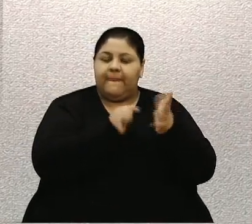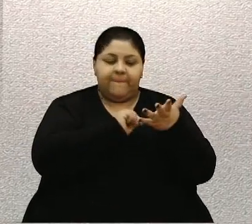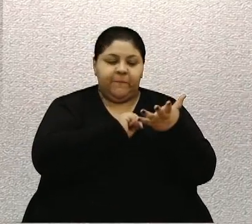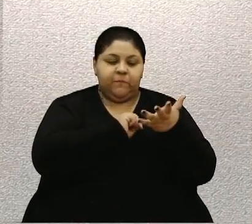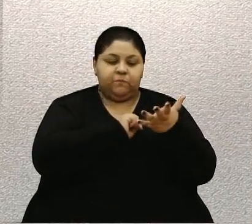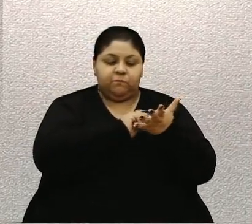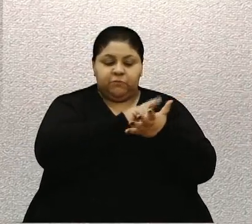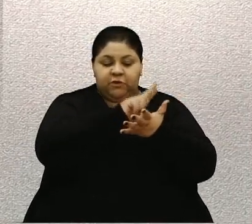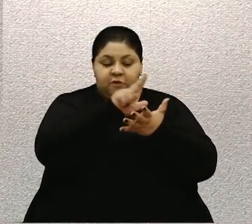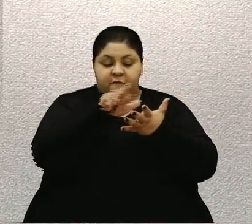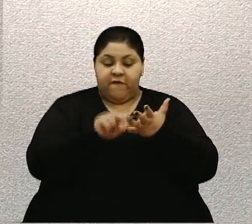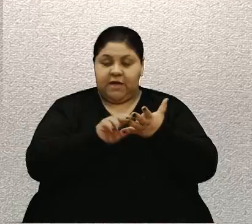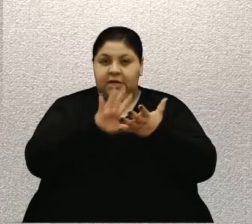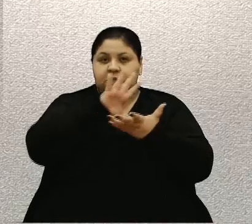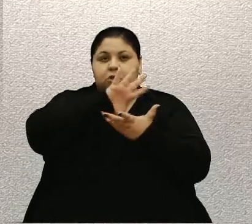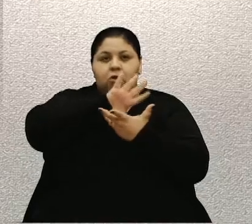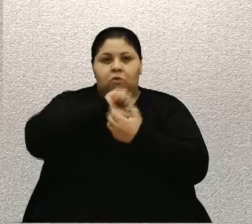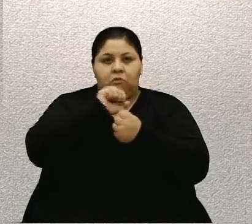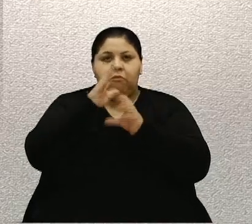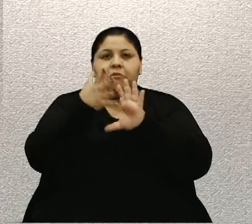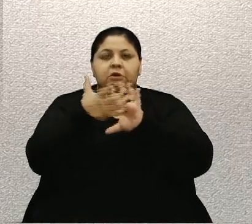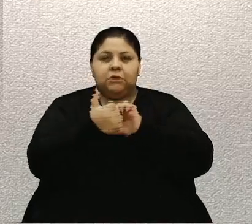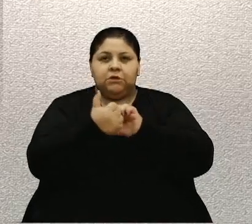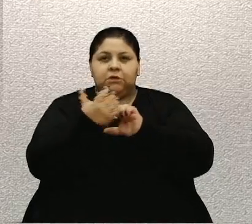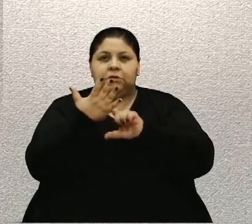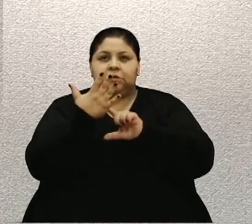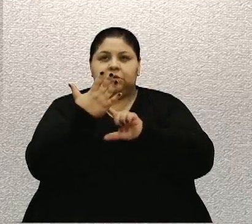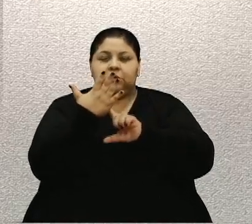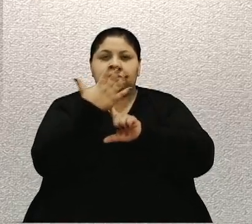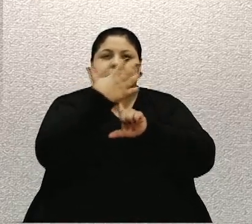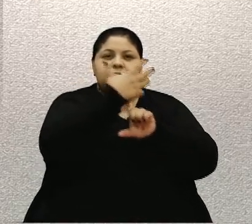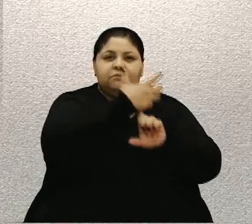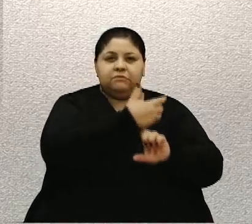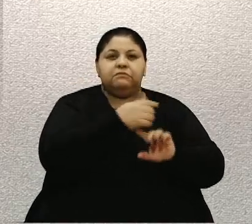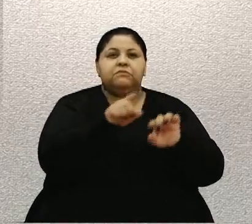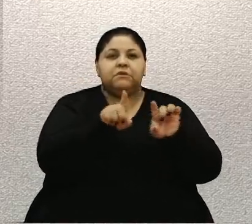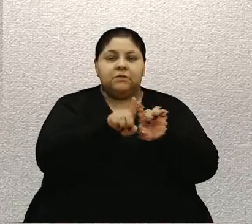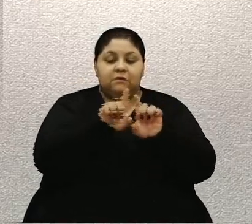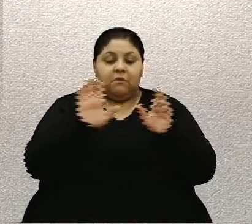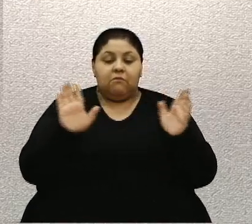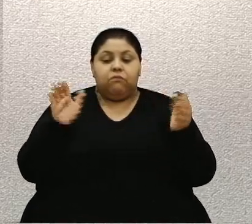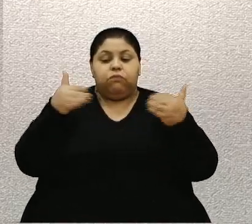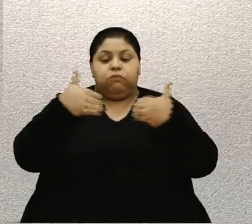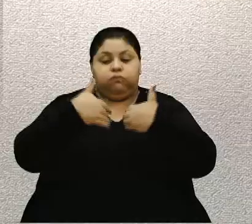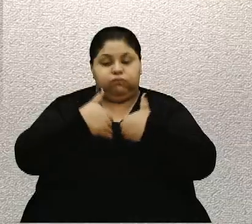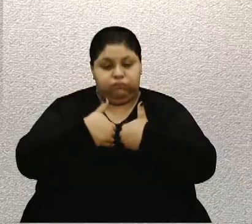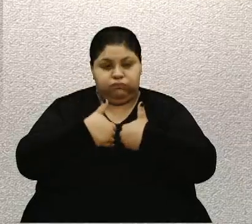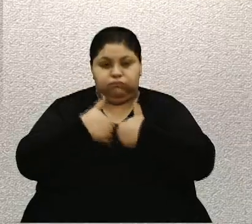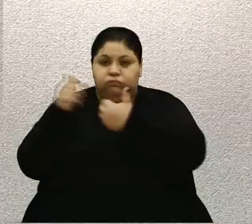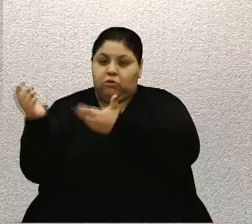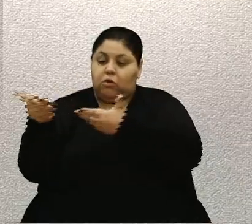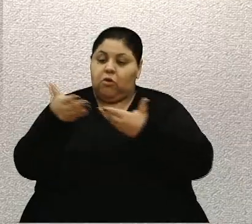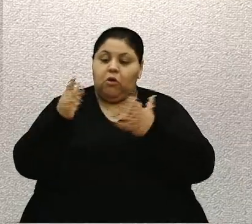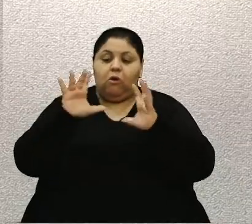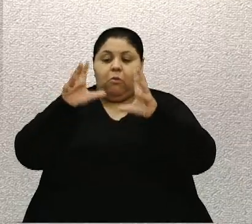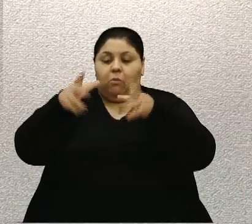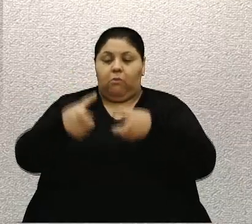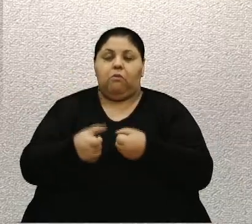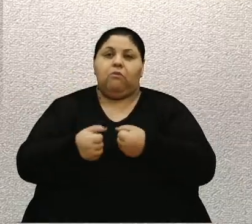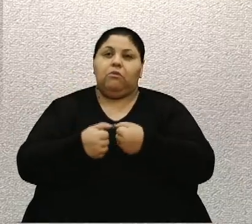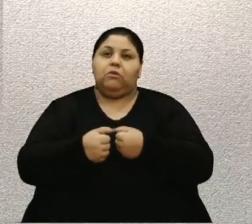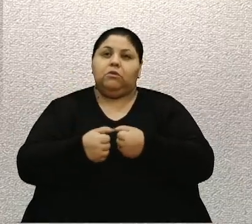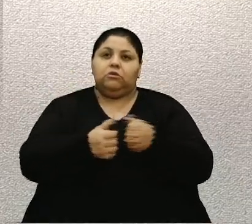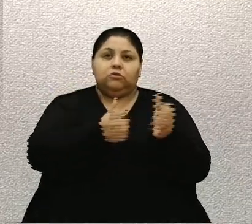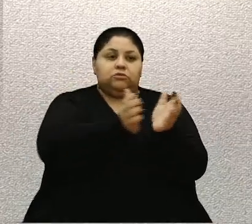várias obras, né, dessa artista, que também é uma artista autista. Então convido a todos os